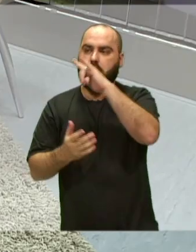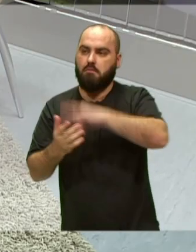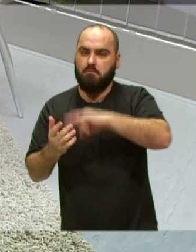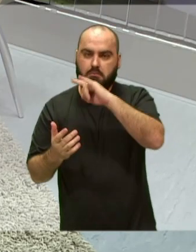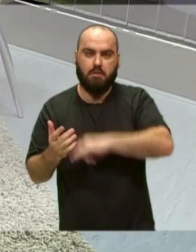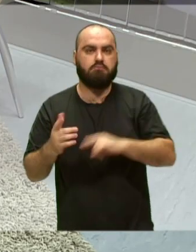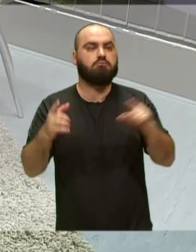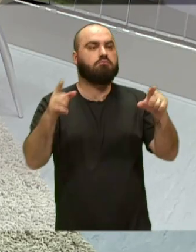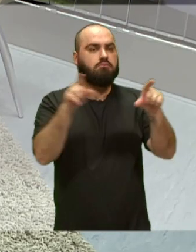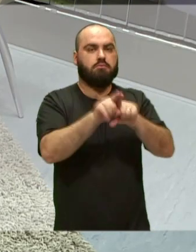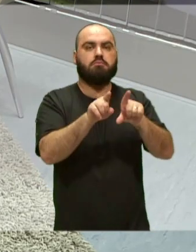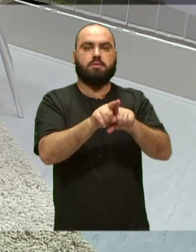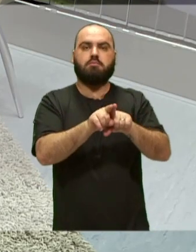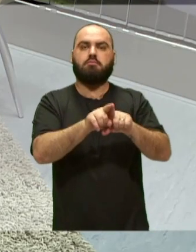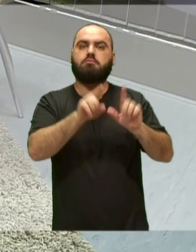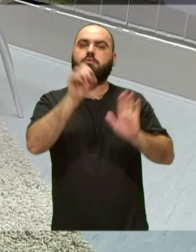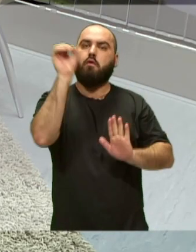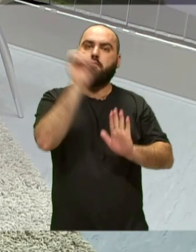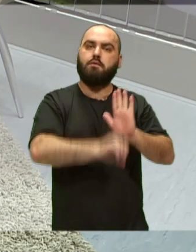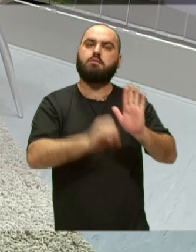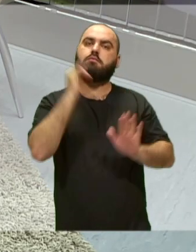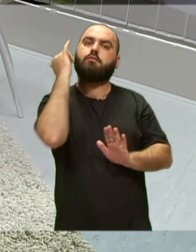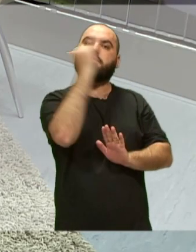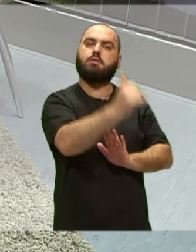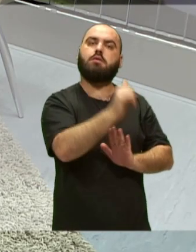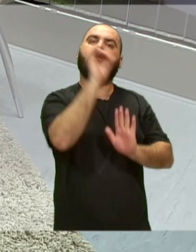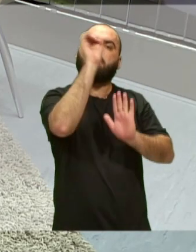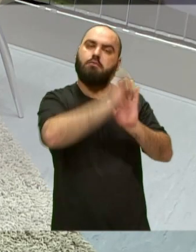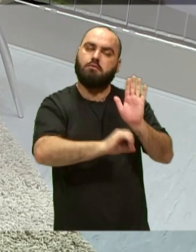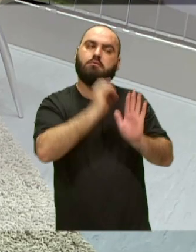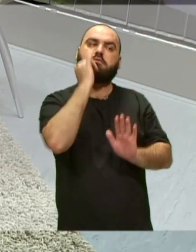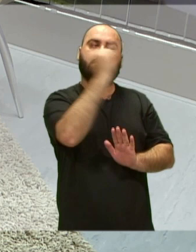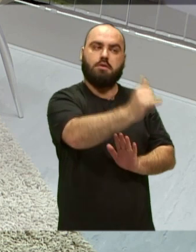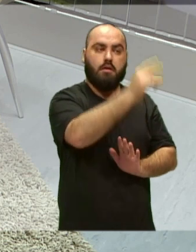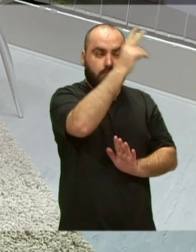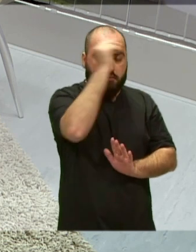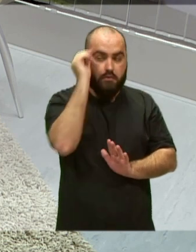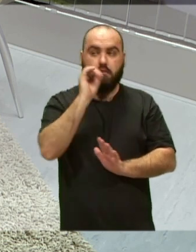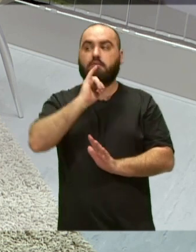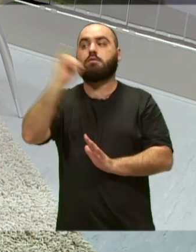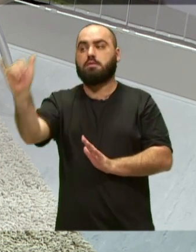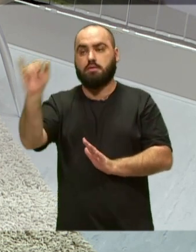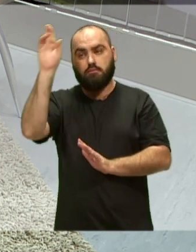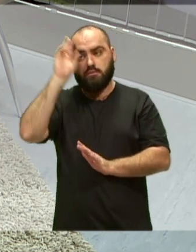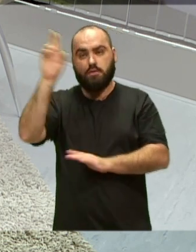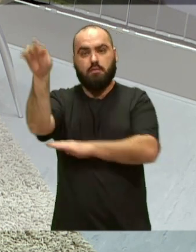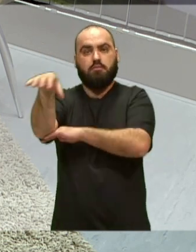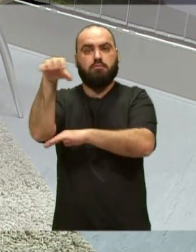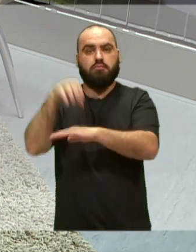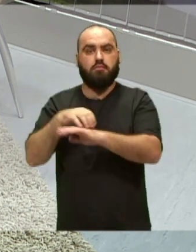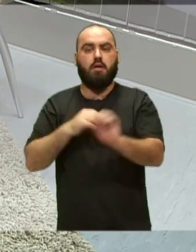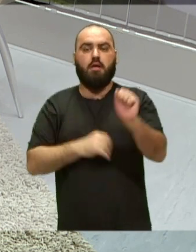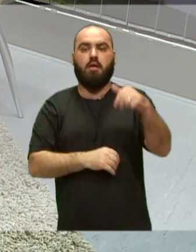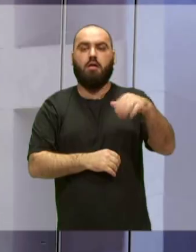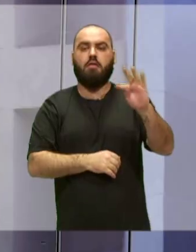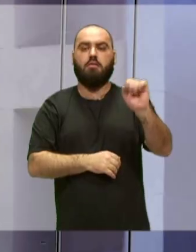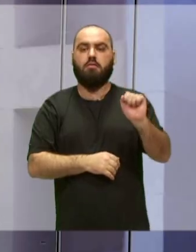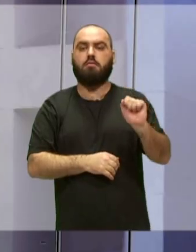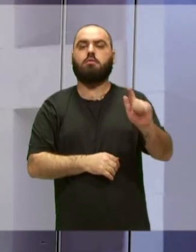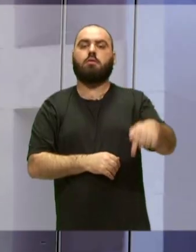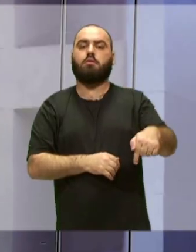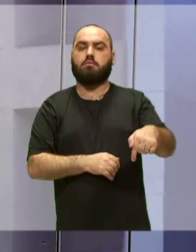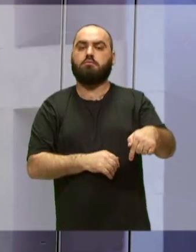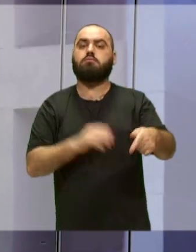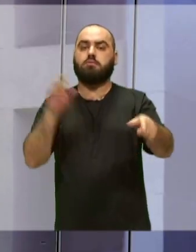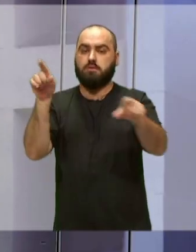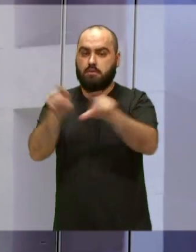também mas ofício oficie oficie a prefeitura oficie a Superintendência oficie antac oficie até o